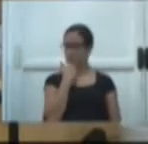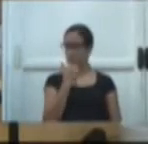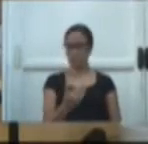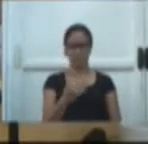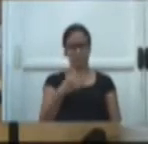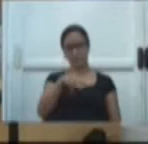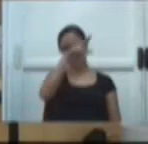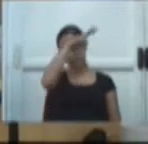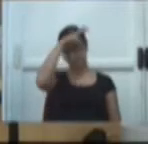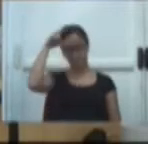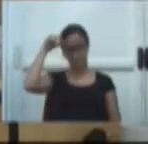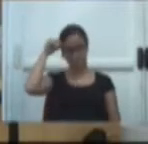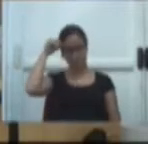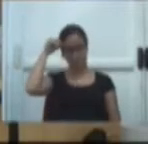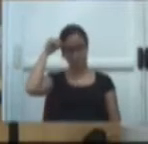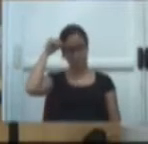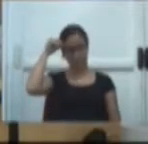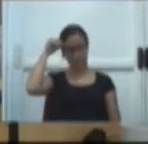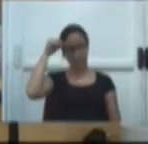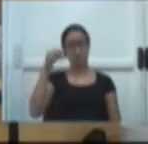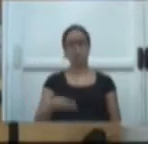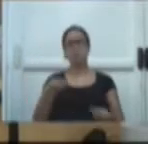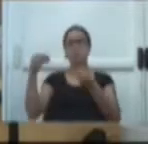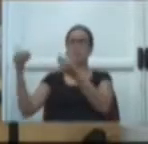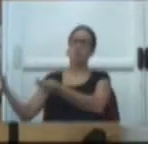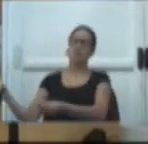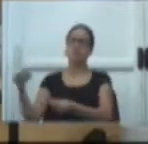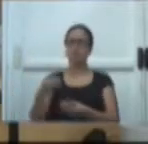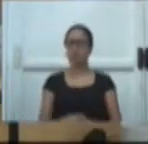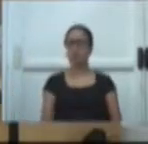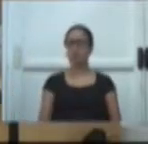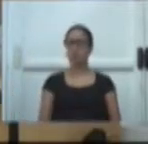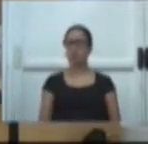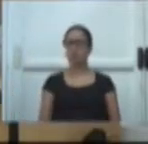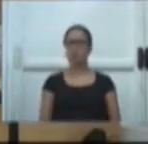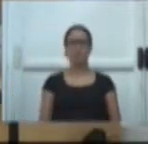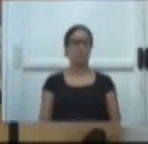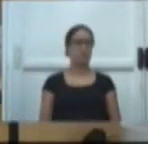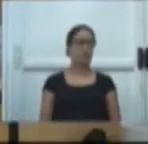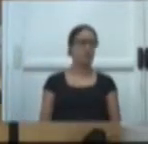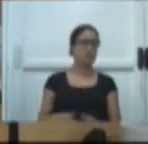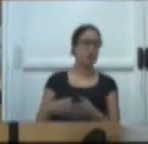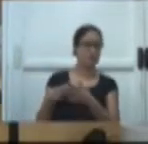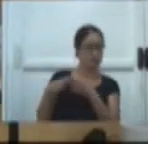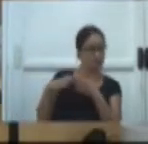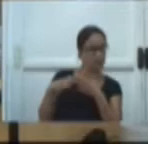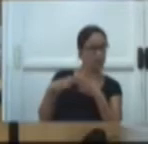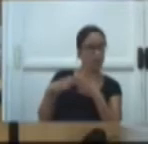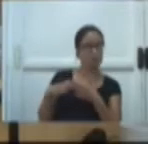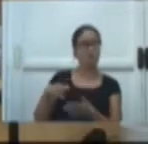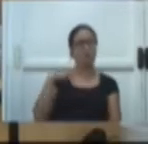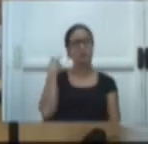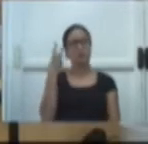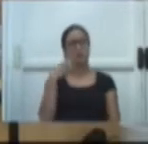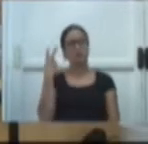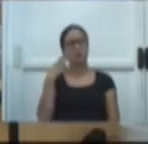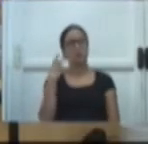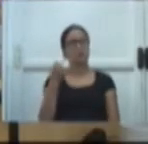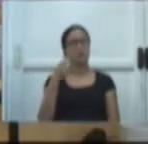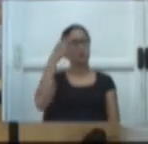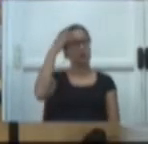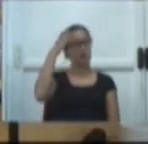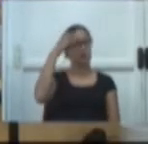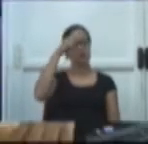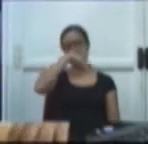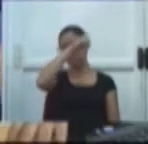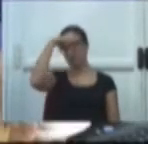Não havendo, ao Executivo. Requerimento. Senhor presidente, uma questão de ordem. Uma questão de ordem da